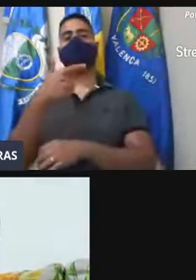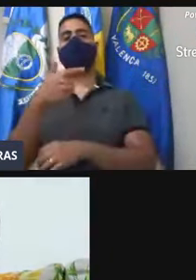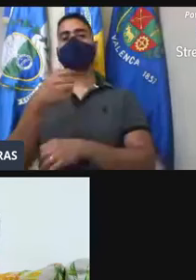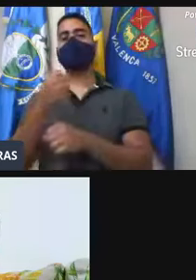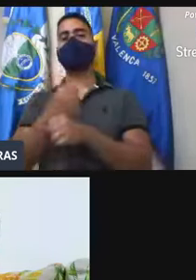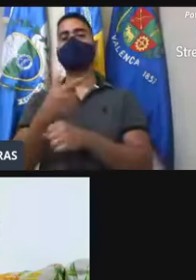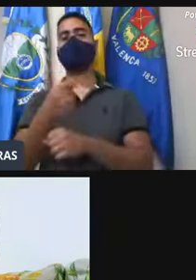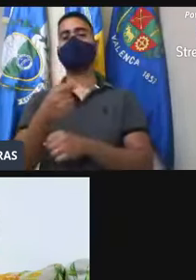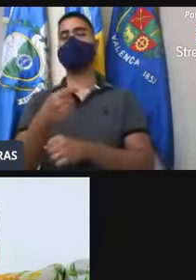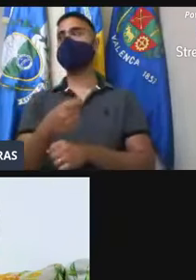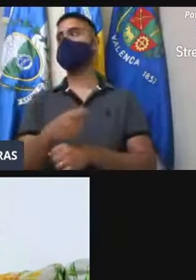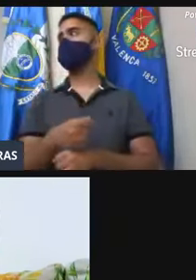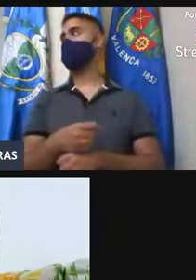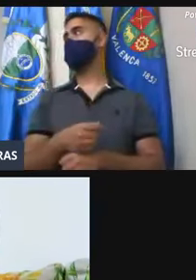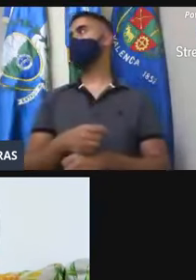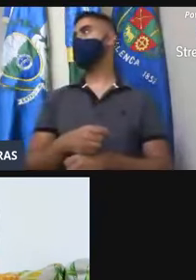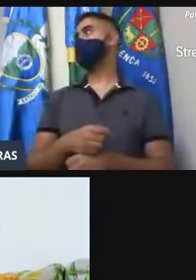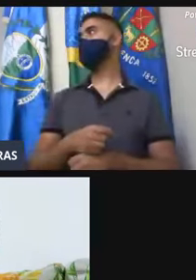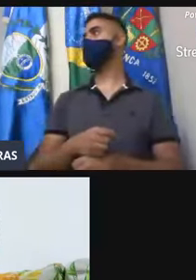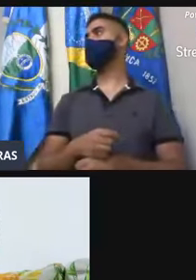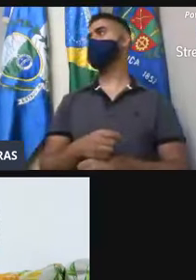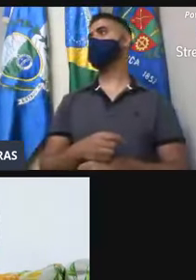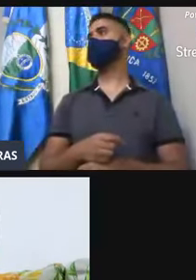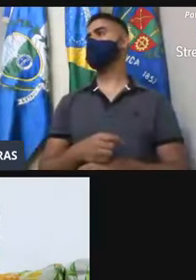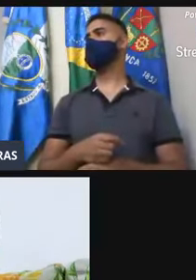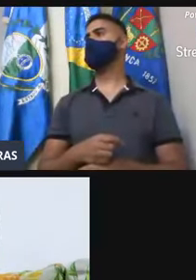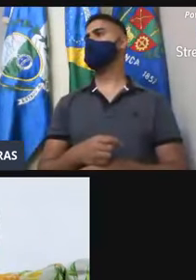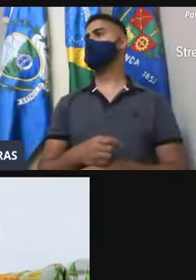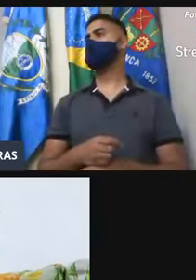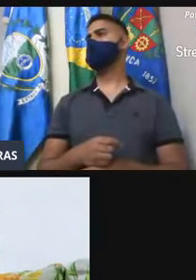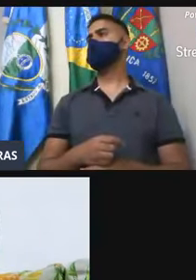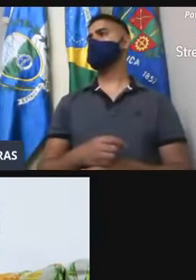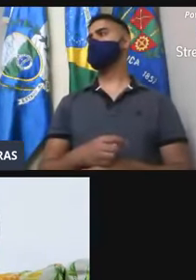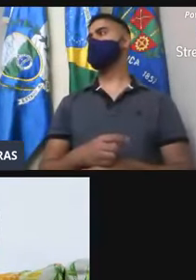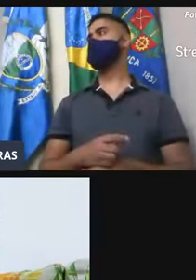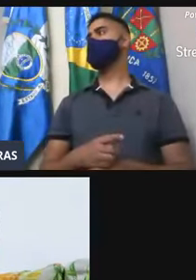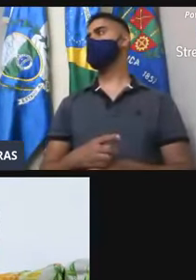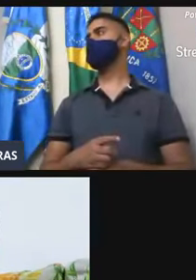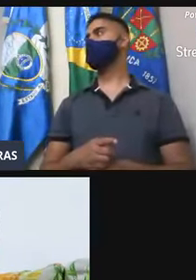02/2020. Vereador Saulo, ele não está presente. Está presente. Não, né?